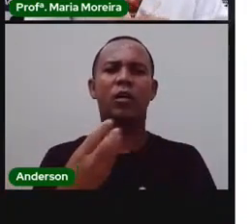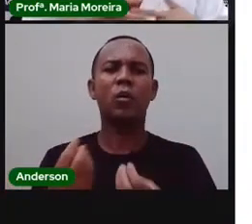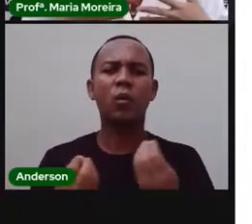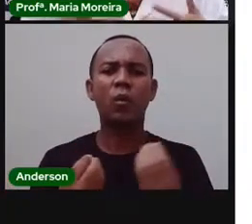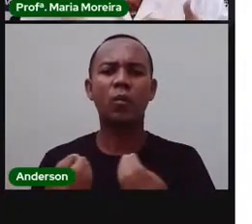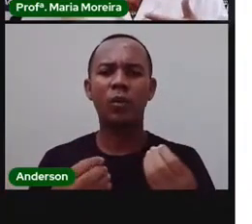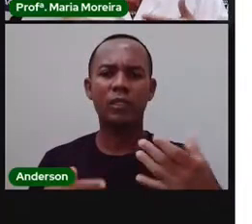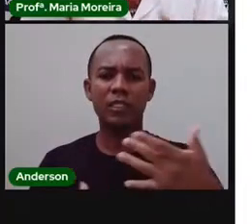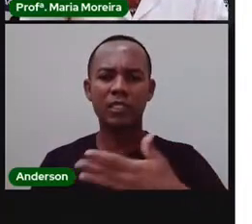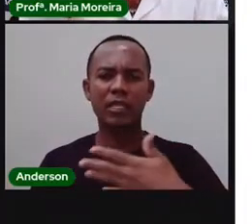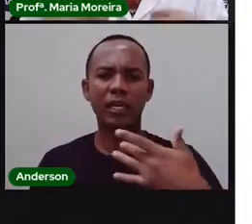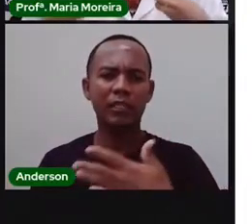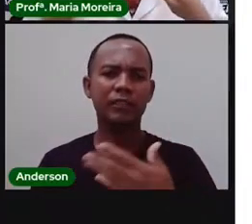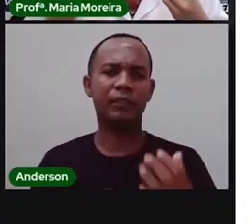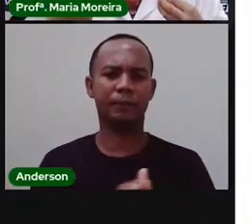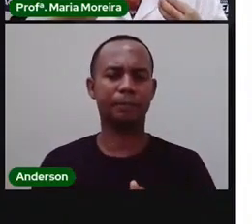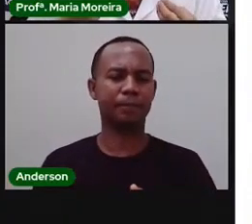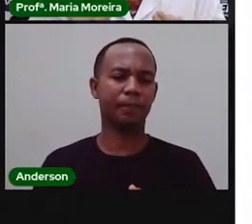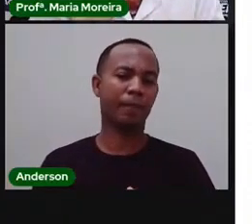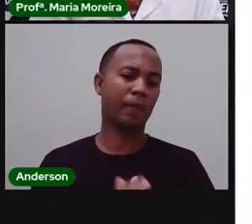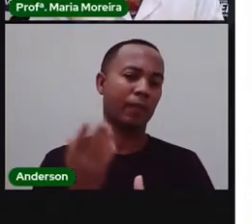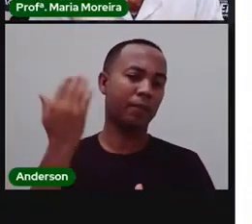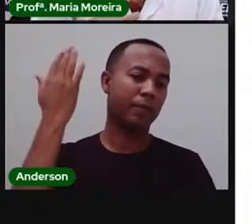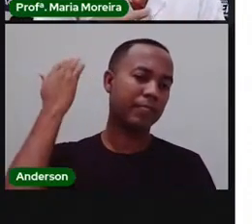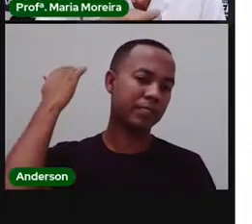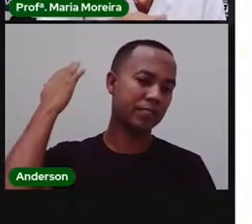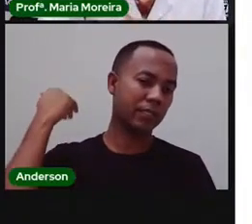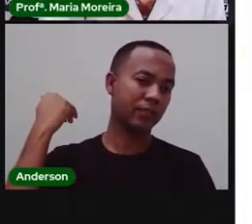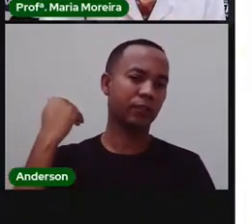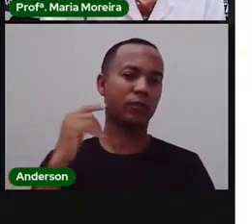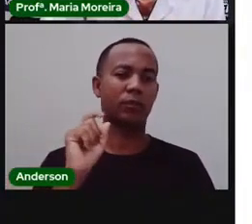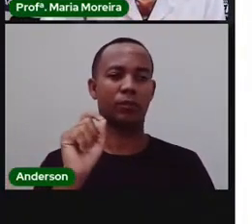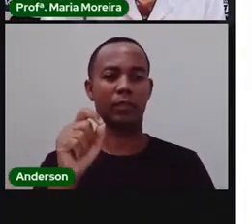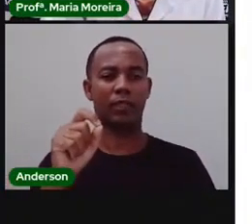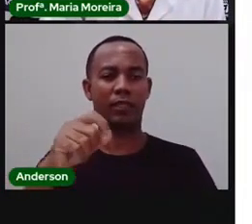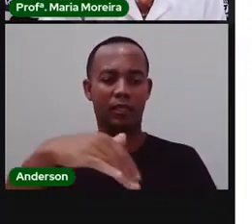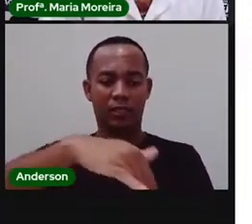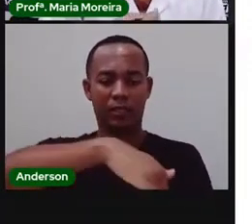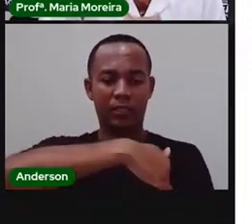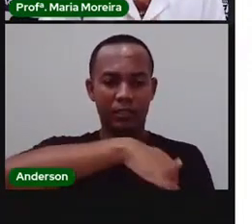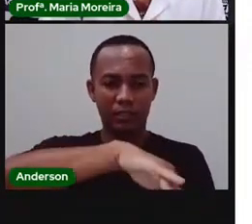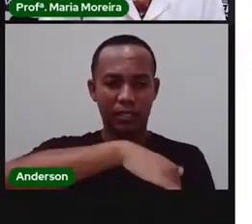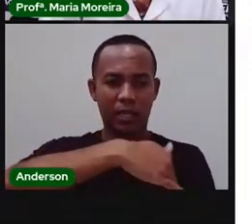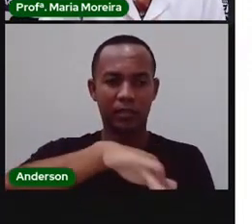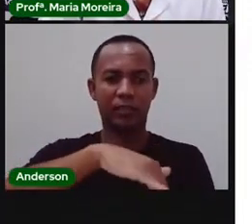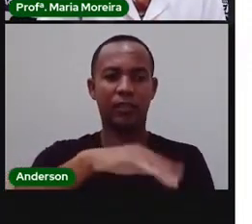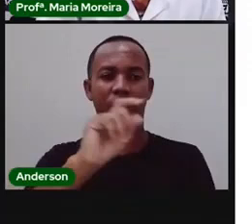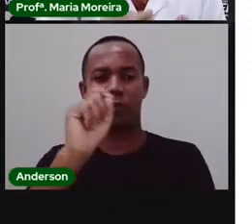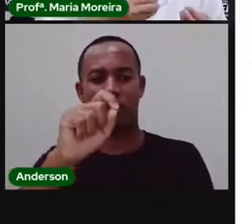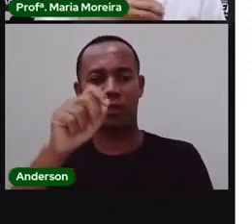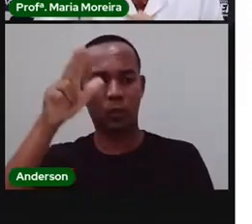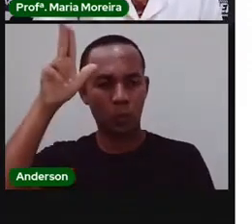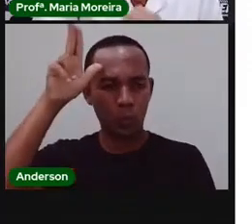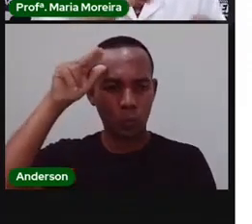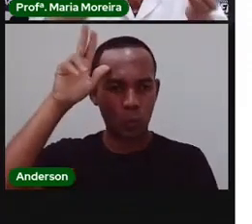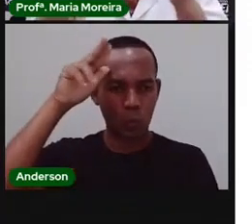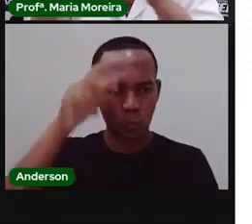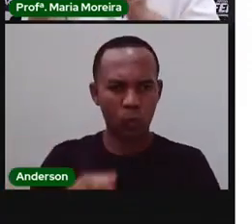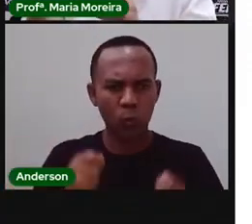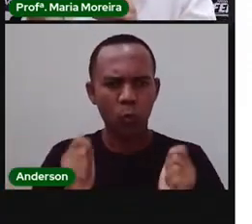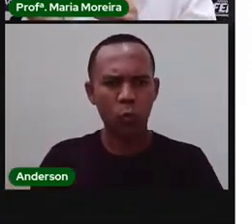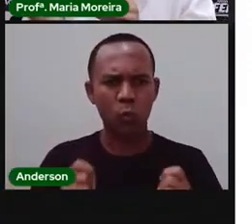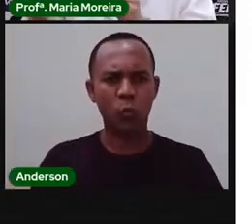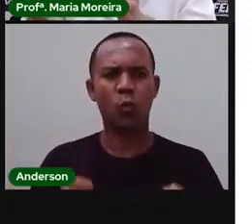cidades e o que aconteceu? Com o passar do tempo, essas mesmas estradas de boiadeiros, né? Elas foram